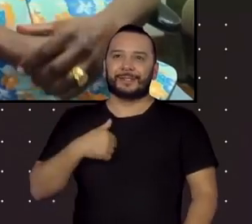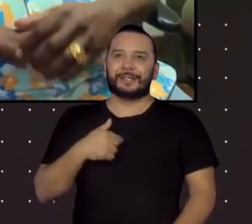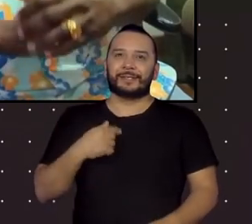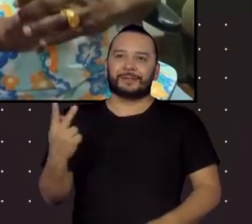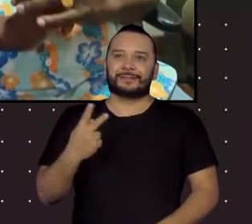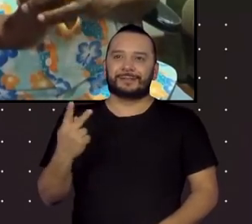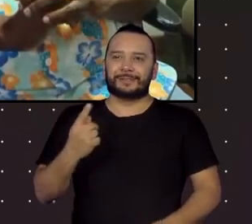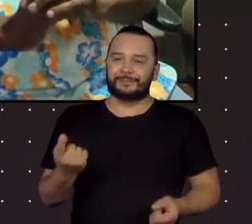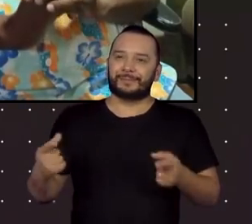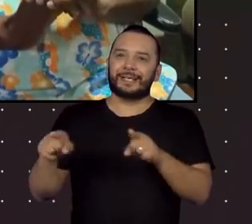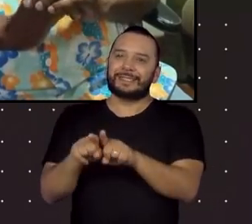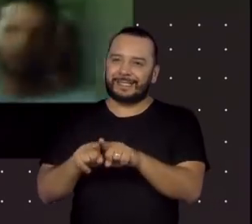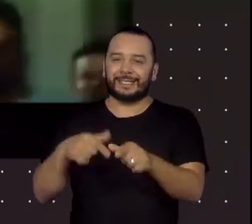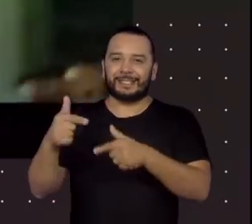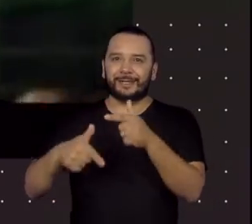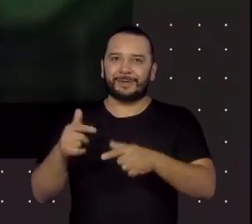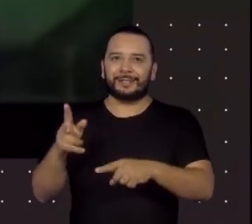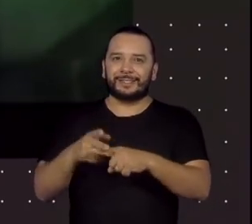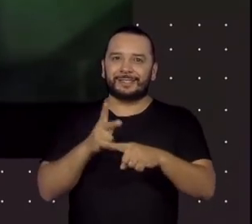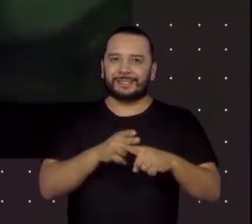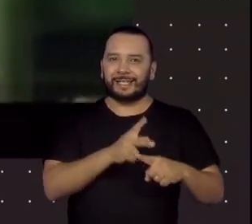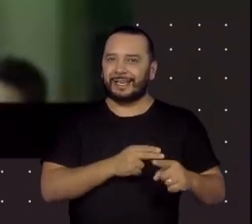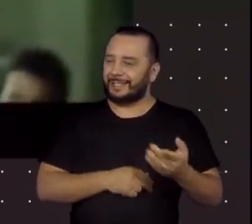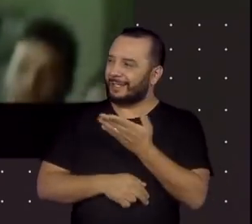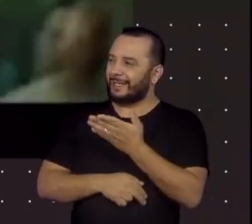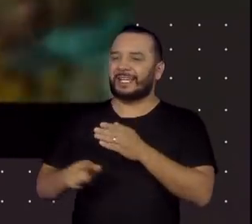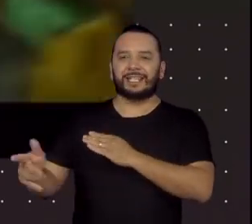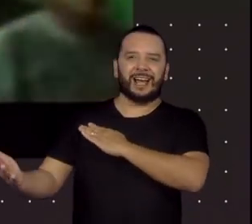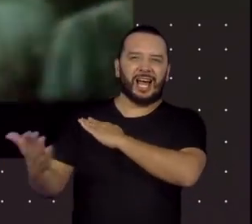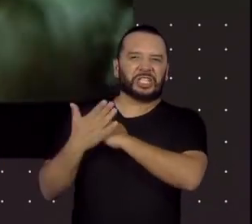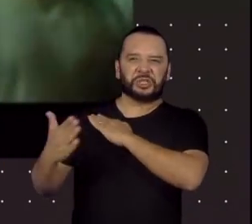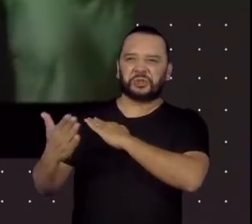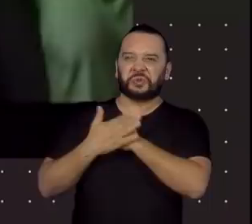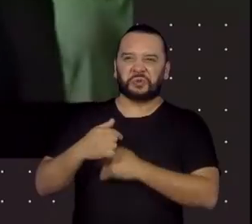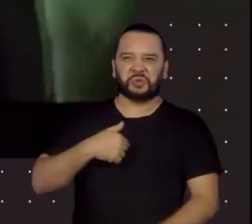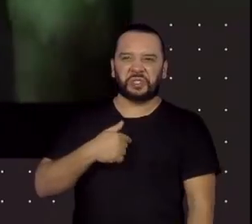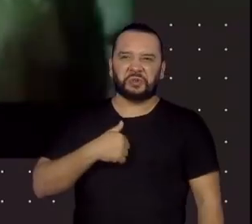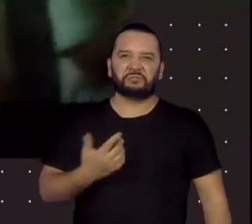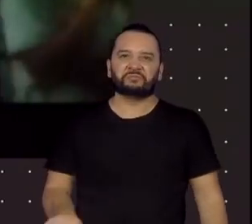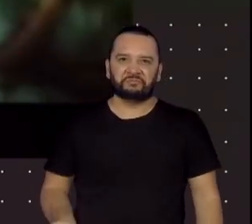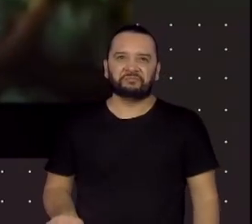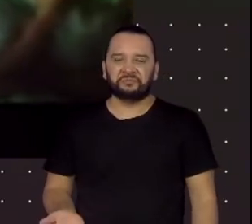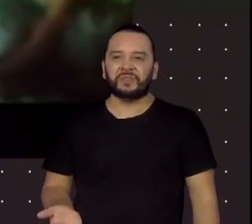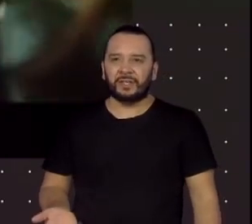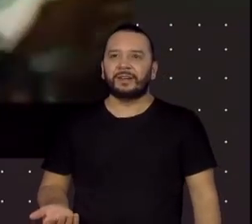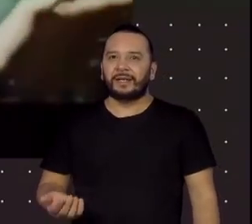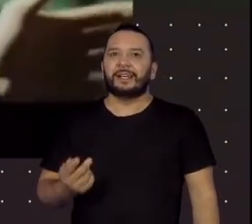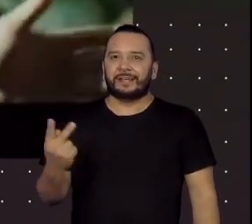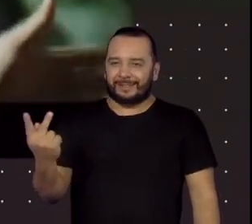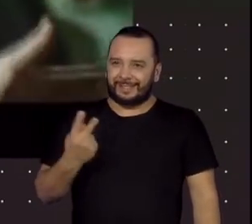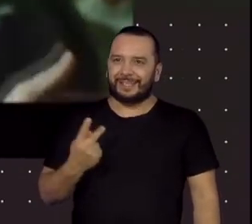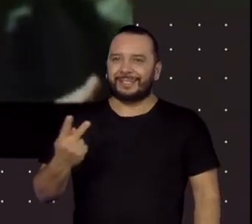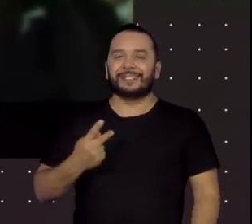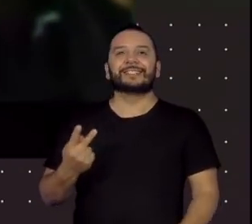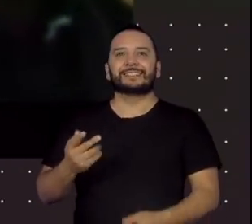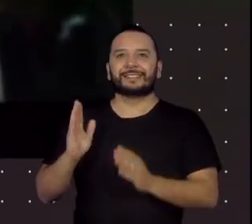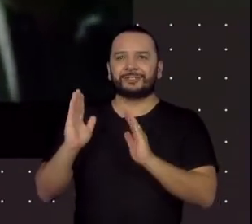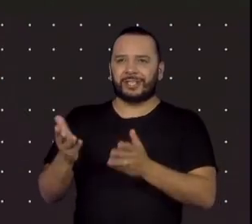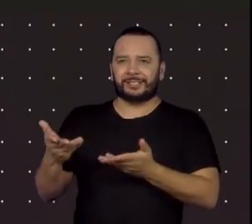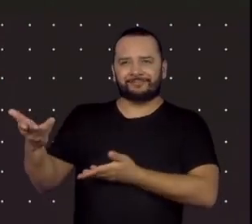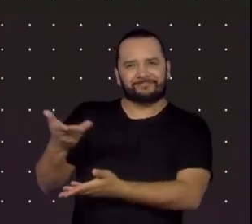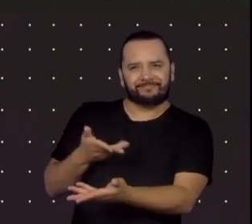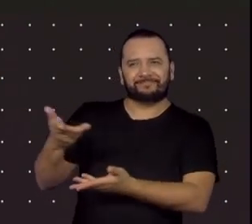em Carcereiros, ele me ajudou muito. A gente se tratava como Dom, que é uma coisa que a gente faz na